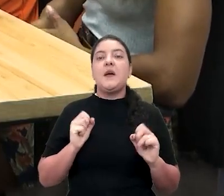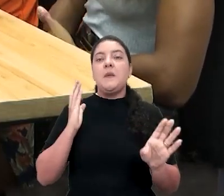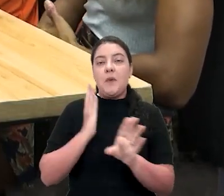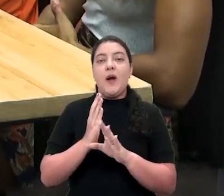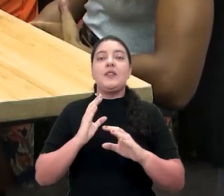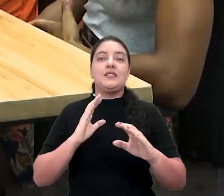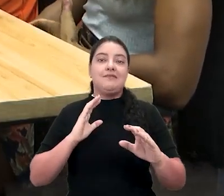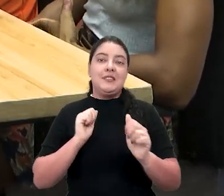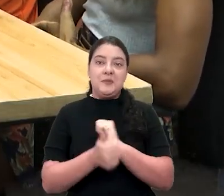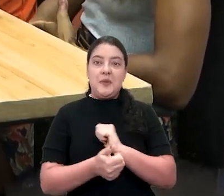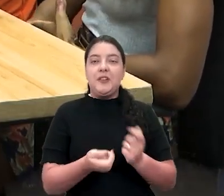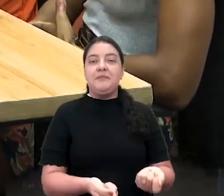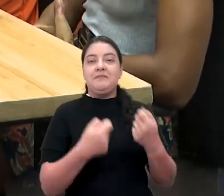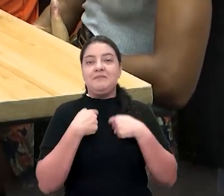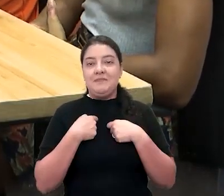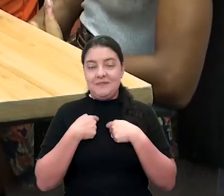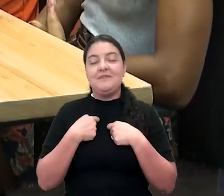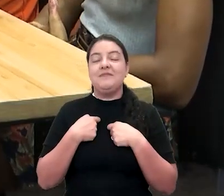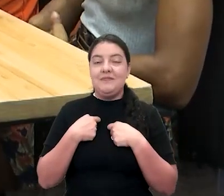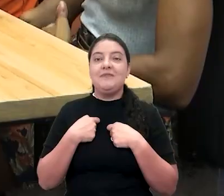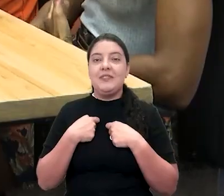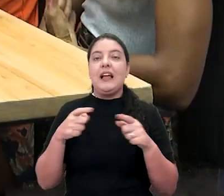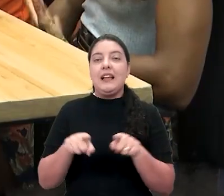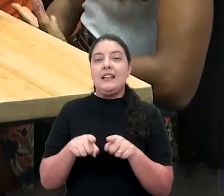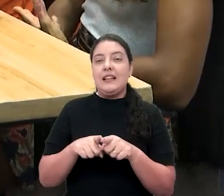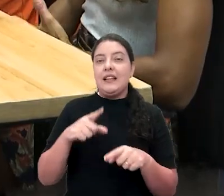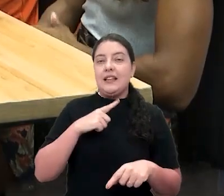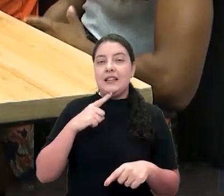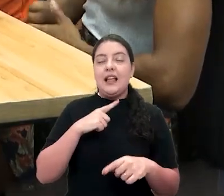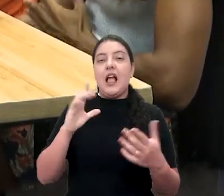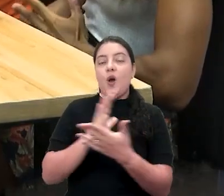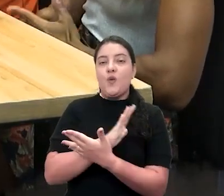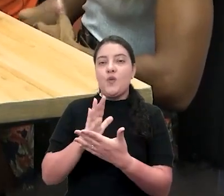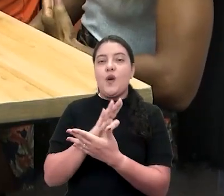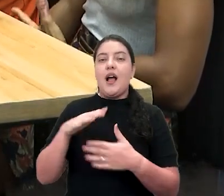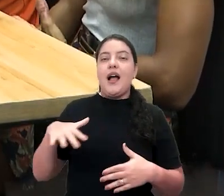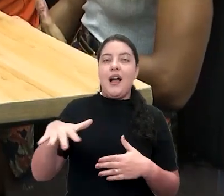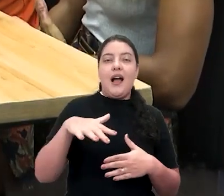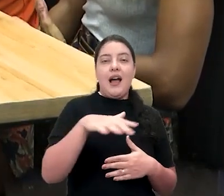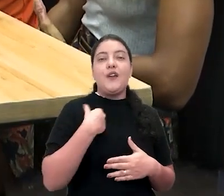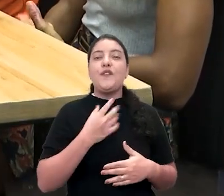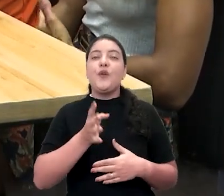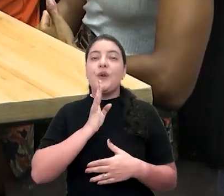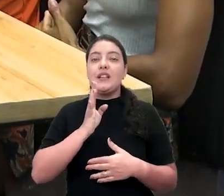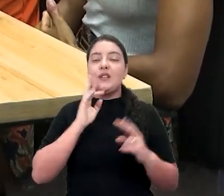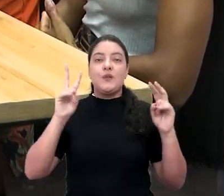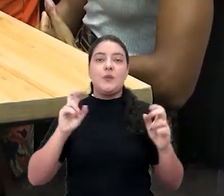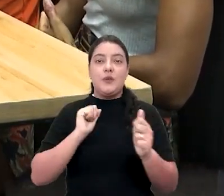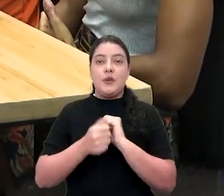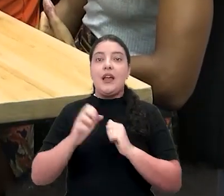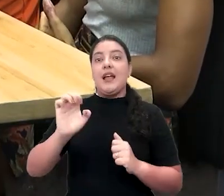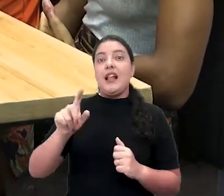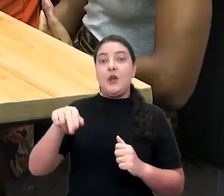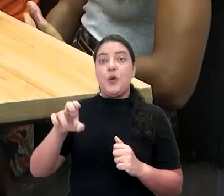do esporte também. Através do esporte. Isso. Tenho algumas áreas que eu fui conhecer do esporte, que o Elione